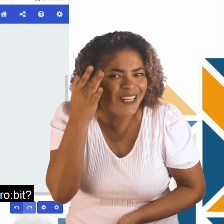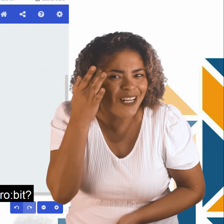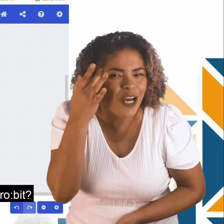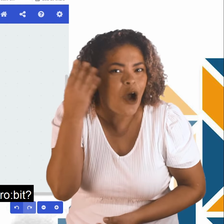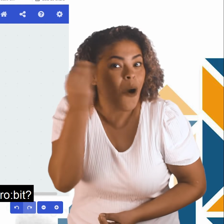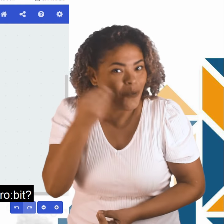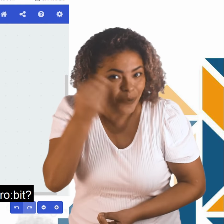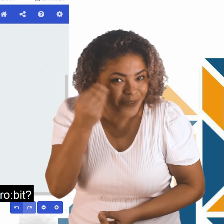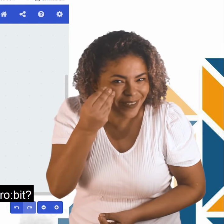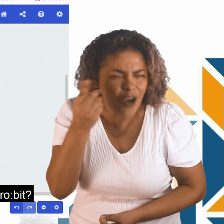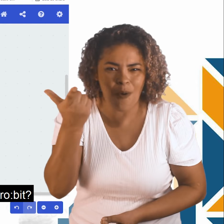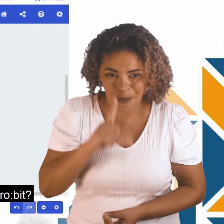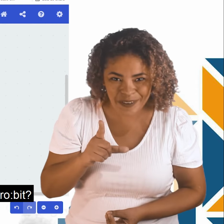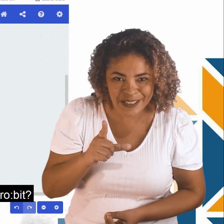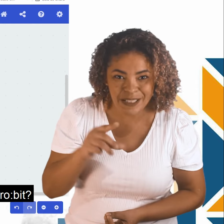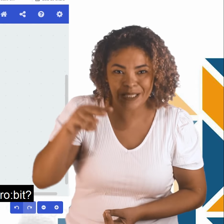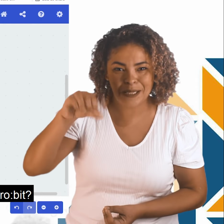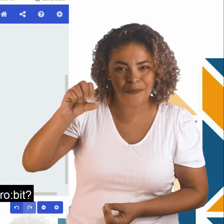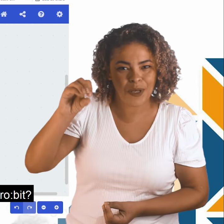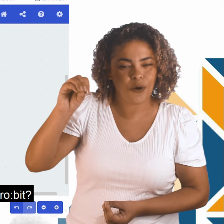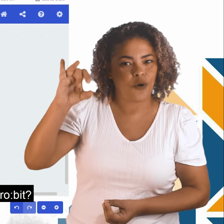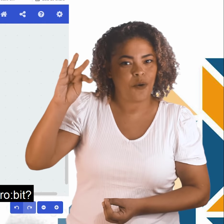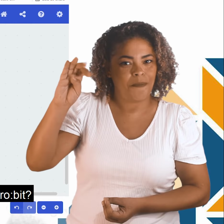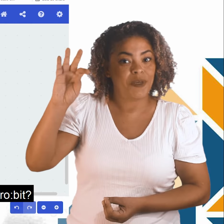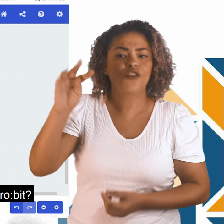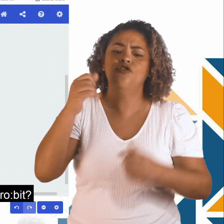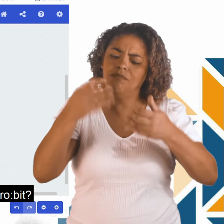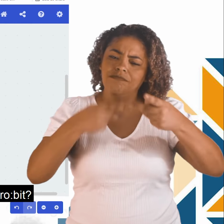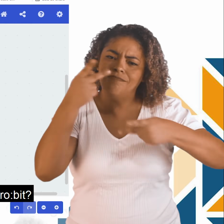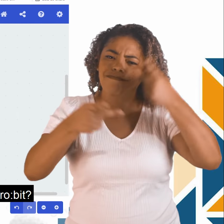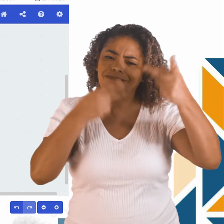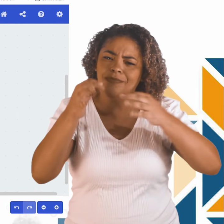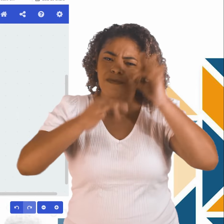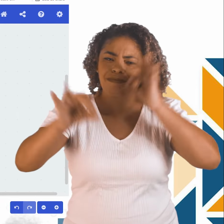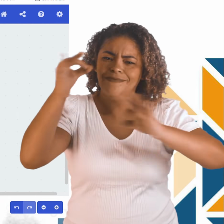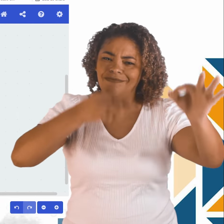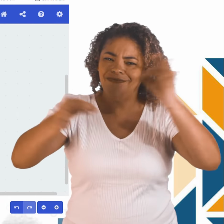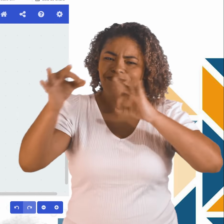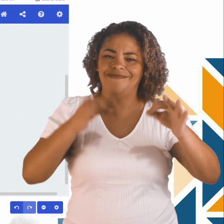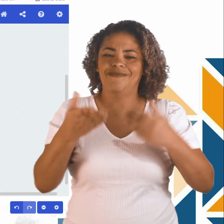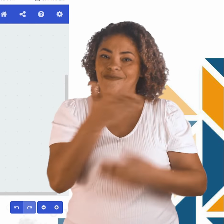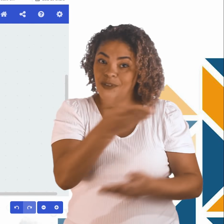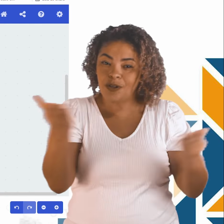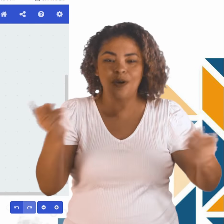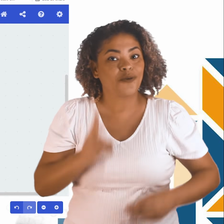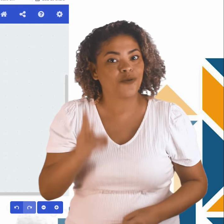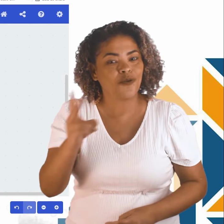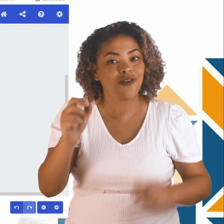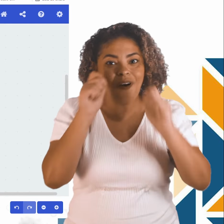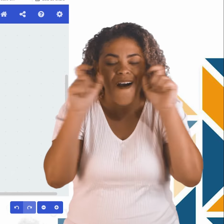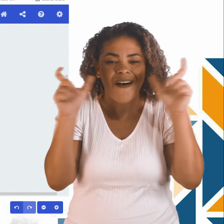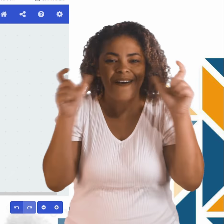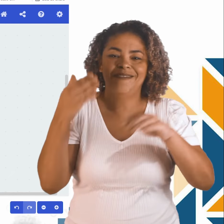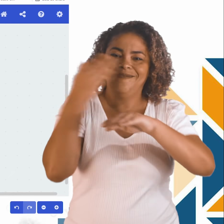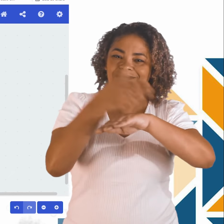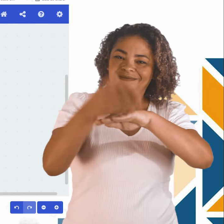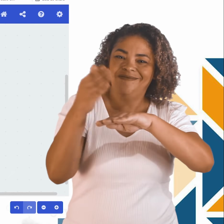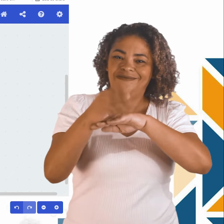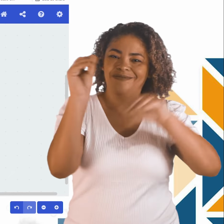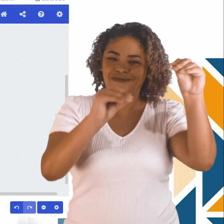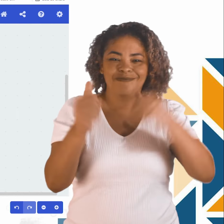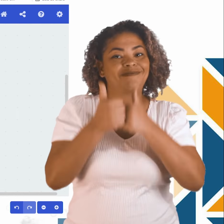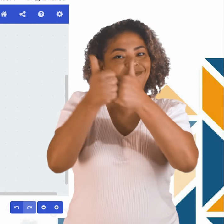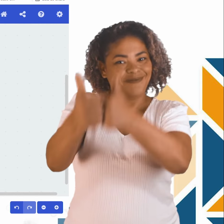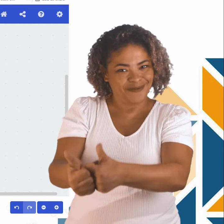E aí, como está sendo a sua experiência com o MakeCode Microbit? Conte pra gente! Deixem seus comentários e